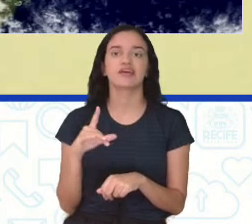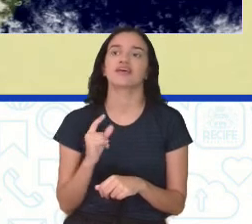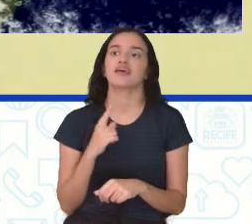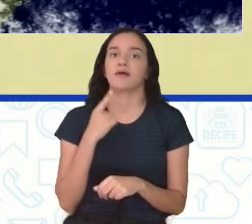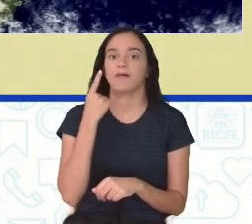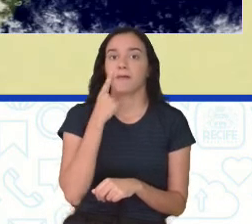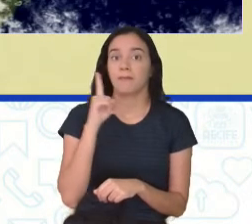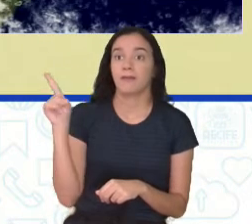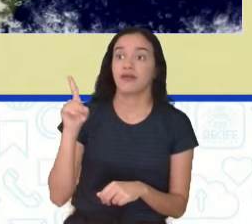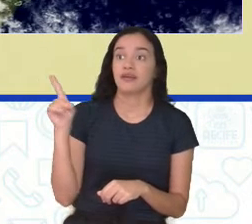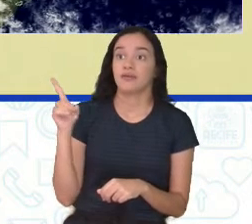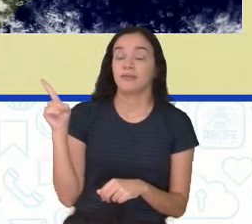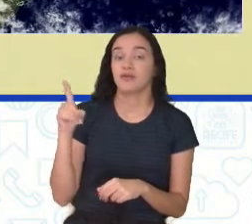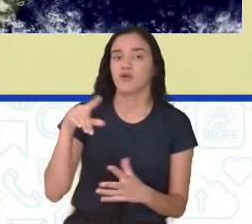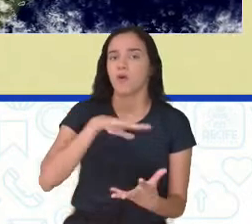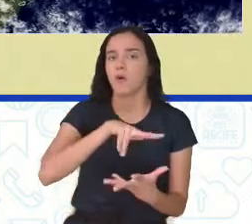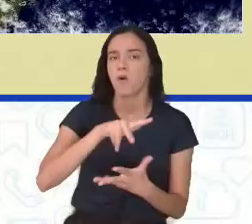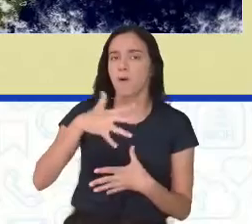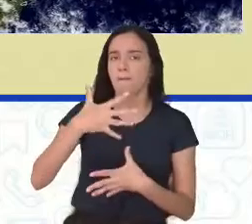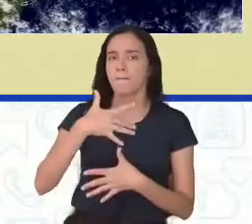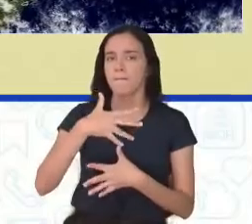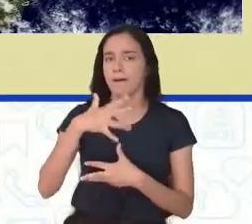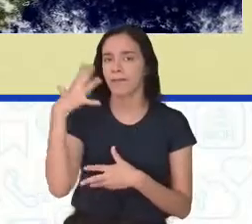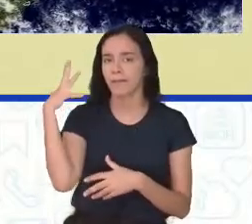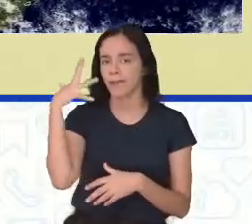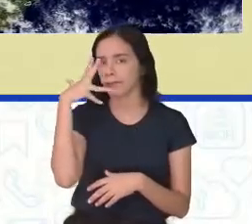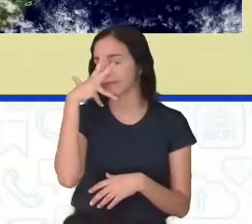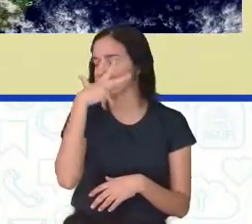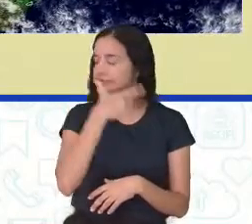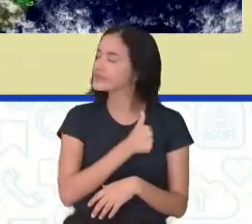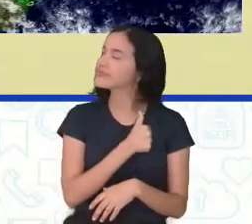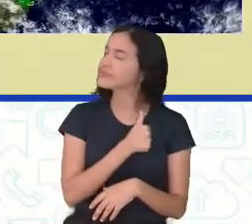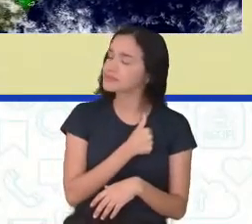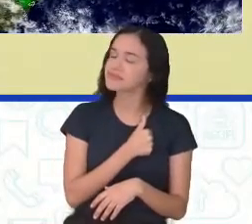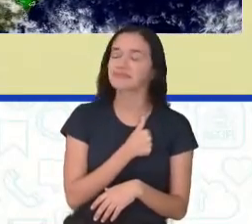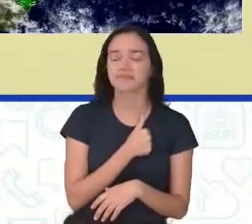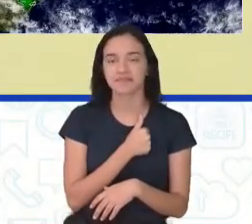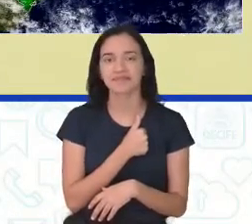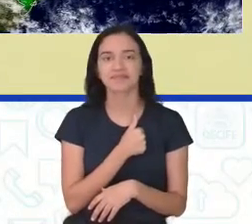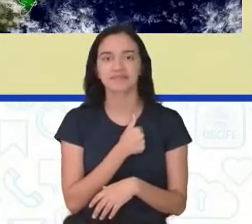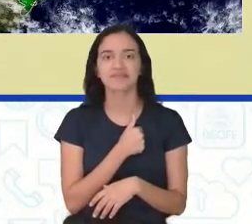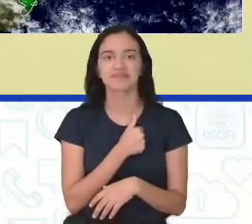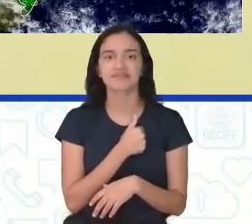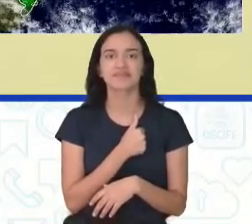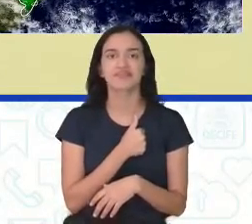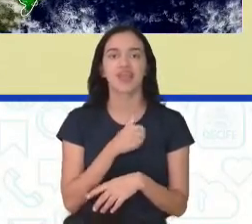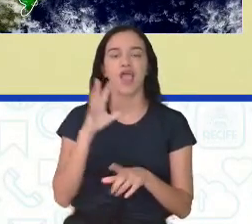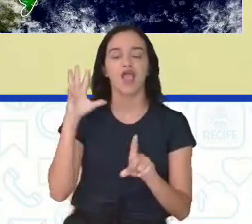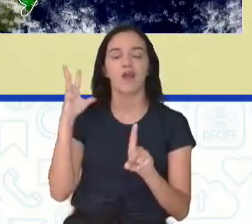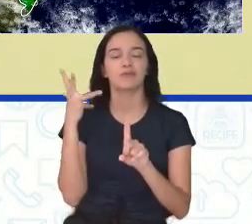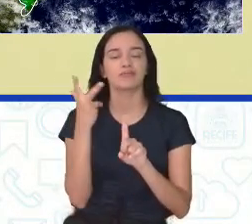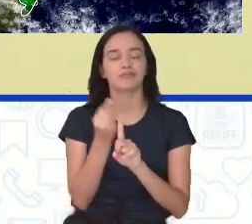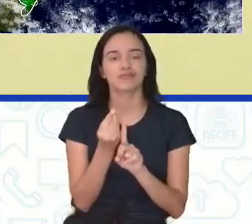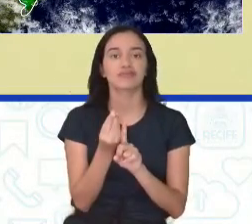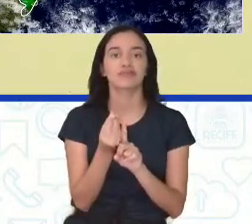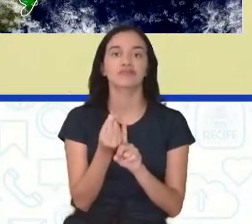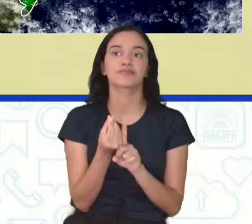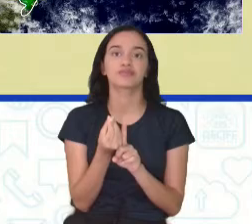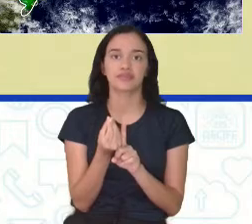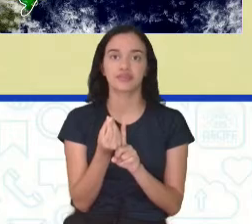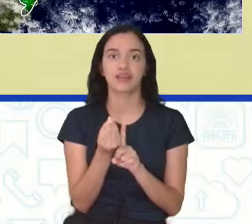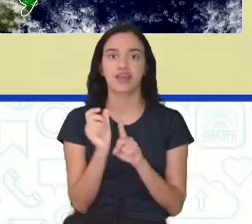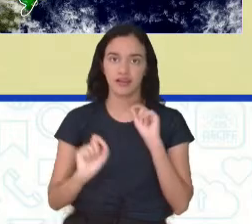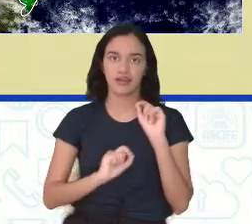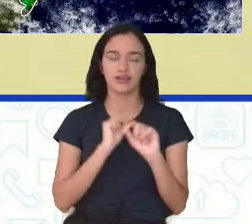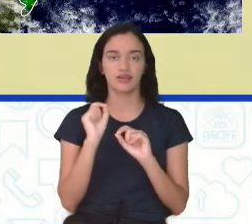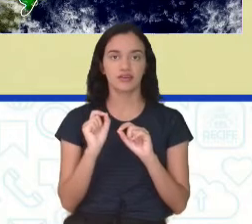na questão global. Olha, professor, o mapa, esse mapa é bonito, hein? É bonito demais, tá? É uma Ai, obra de arte. não é não? Que dá